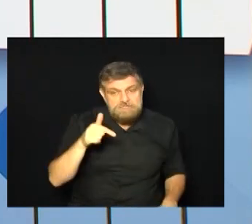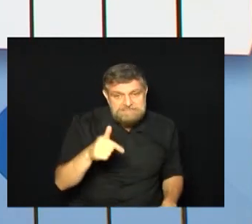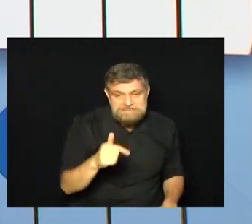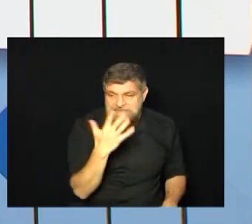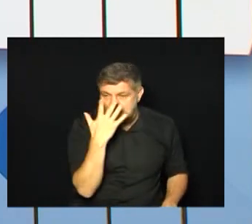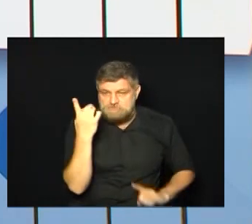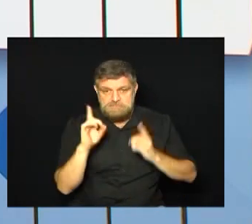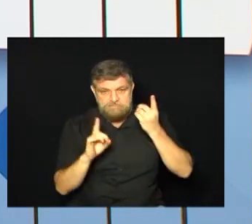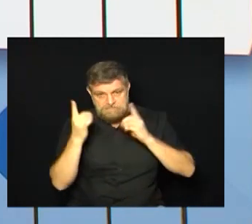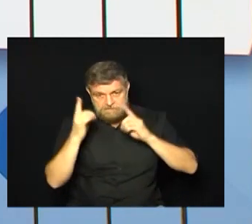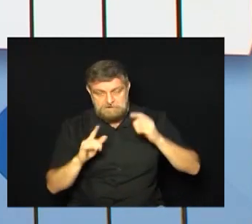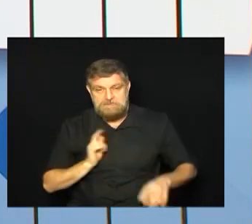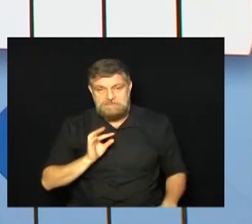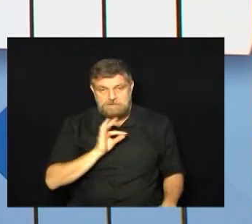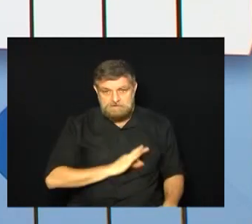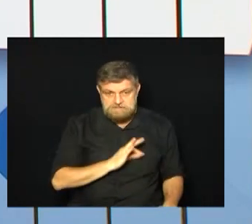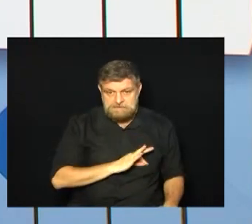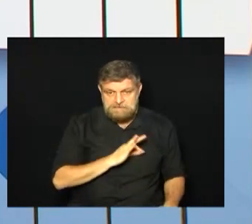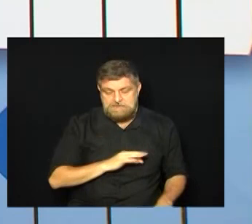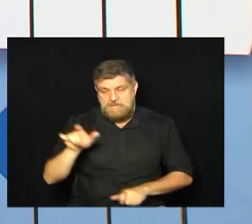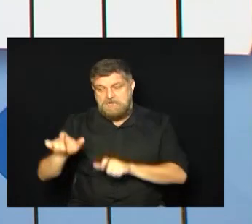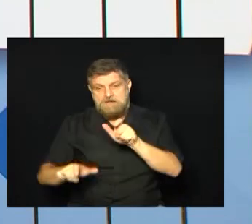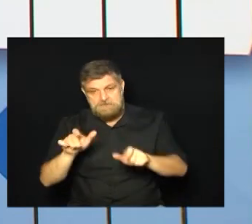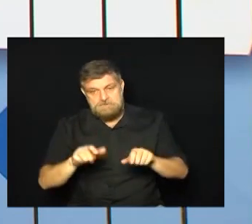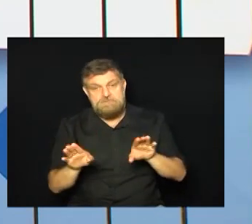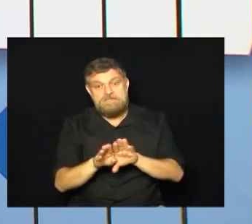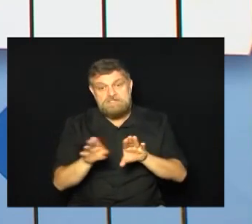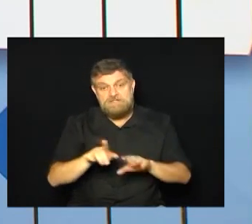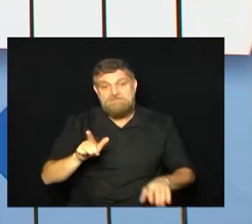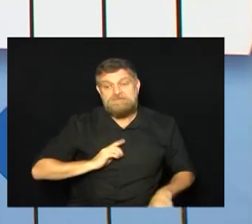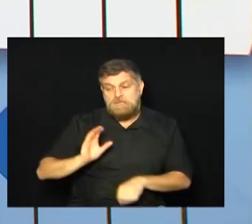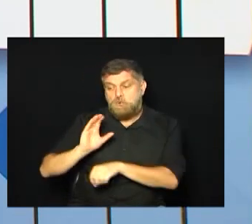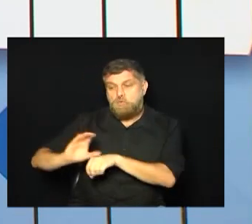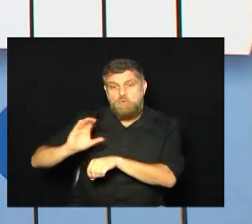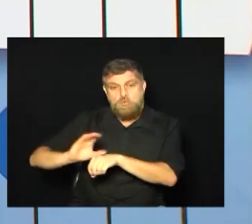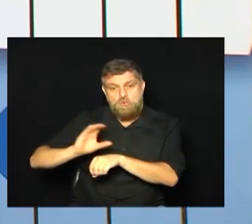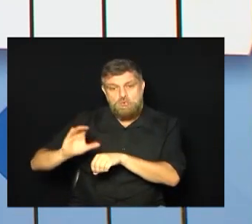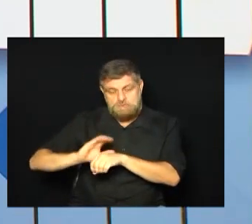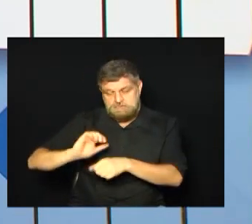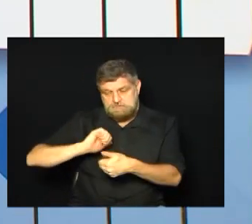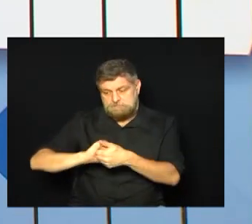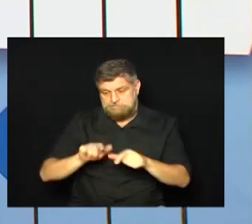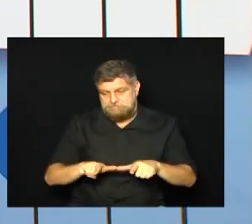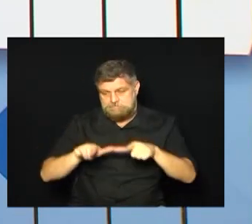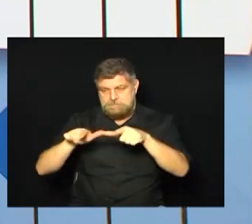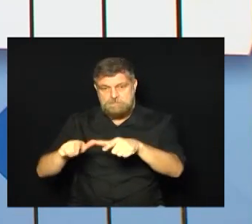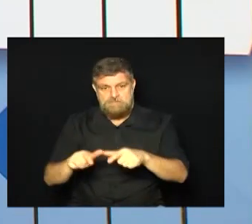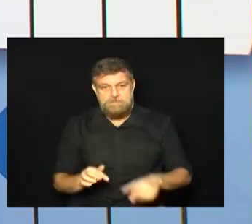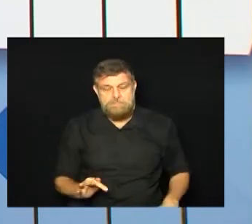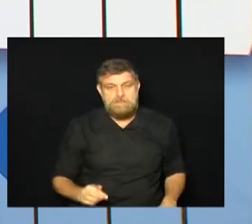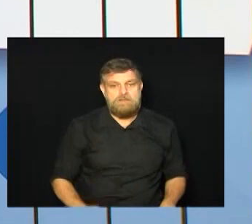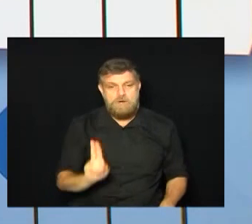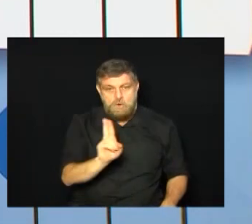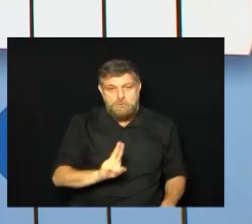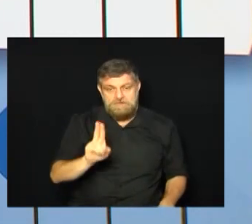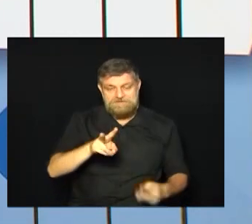fevereiro. Além do salário, os interessados vão receber um curso de qualificação pela Universidade Virtual do Estado